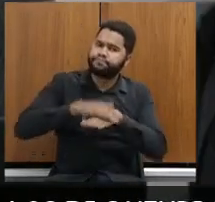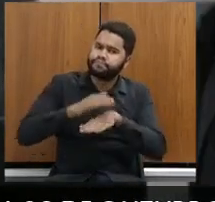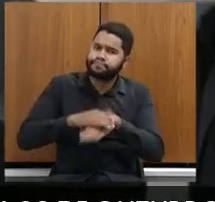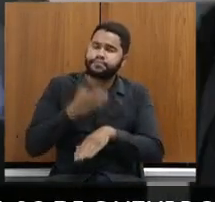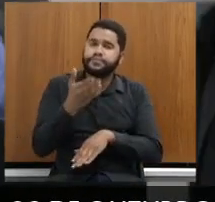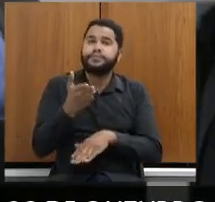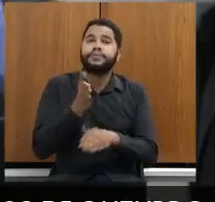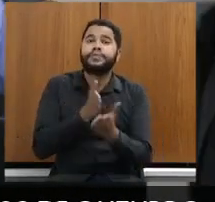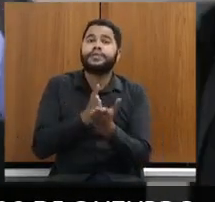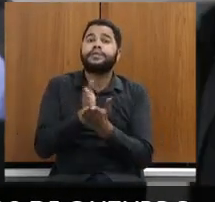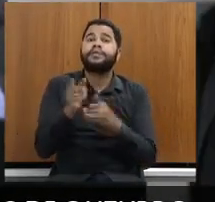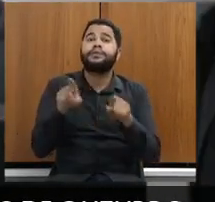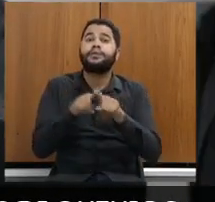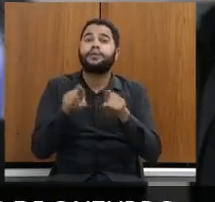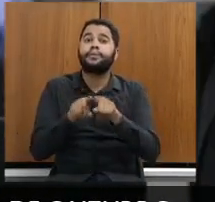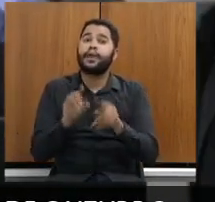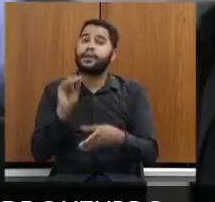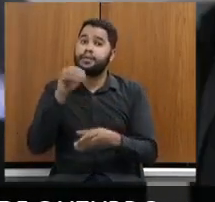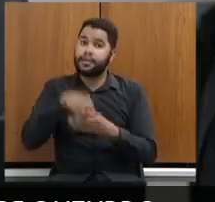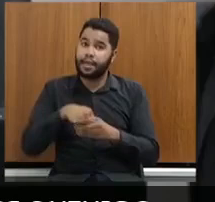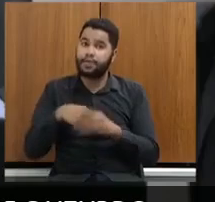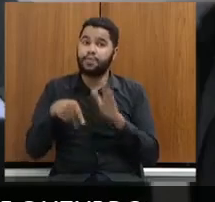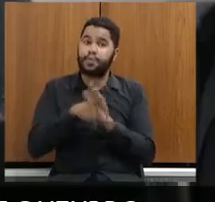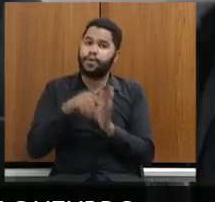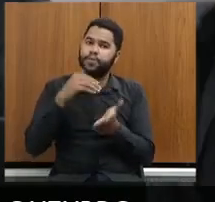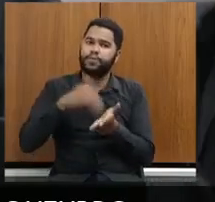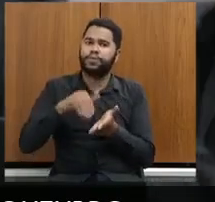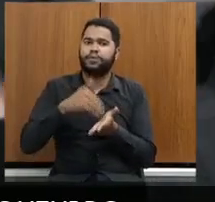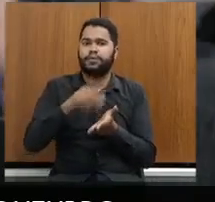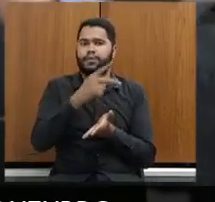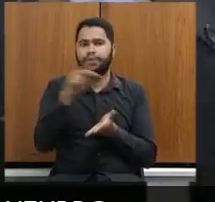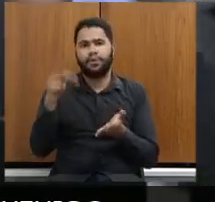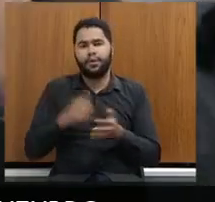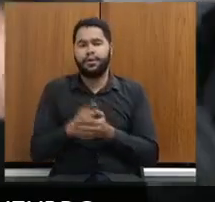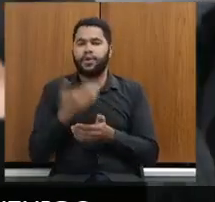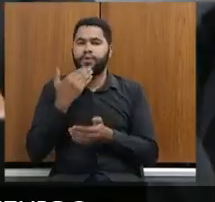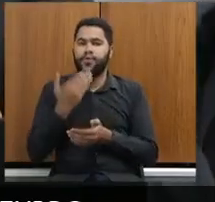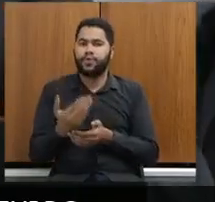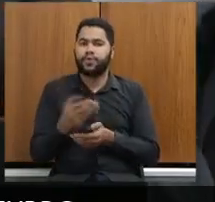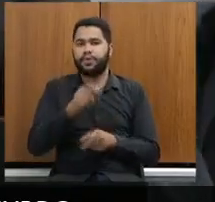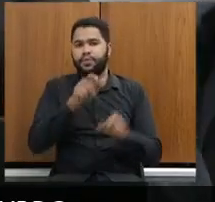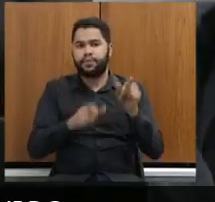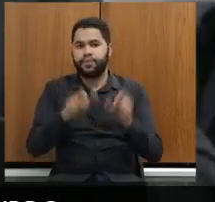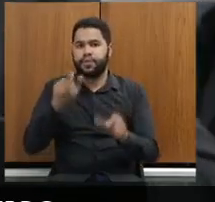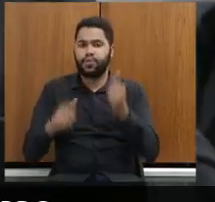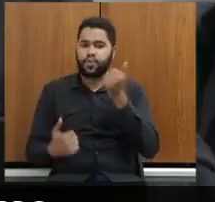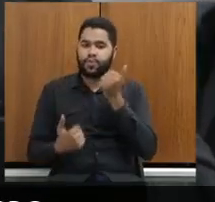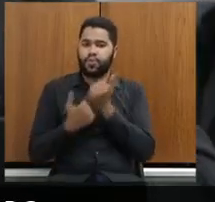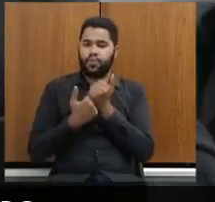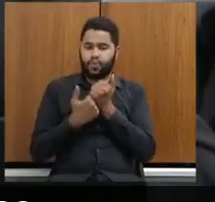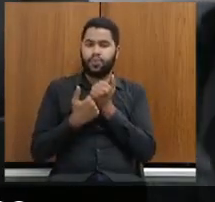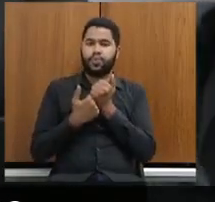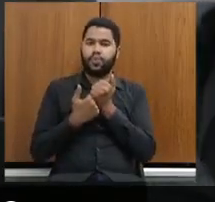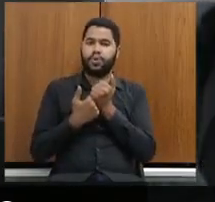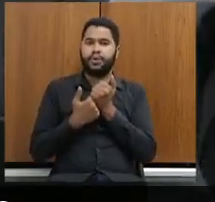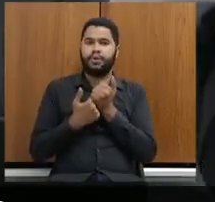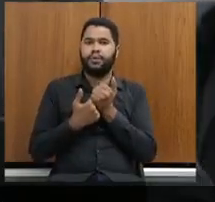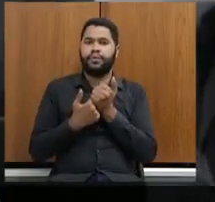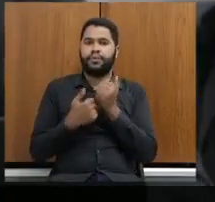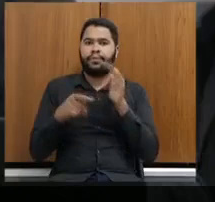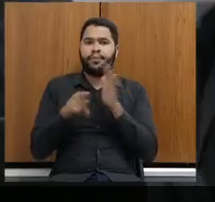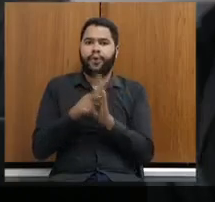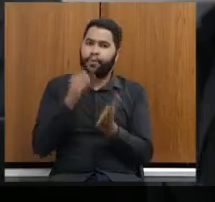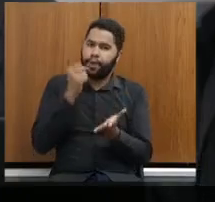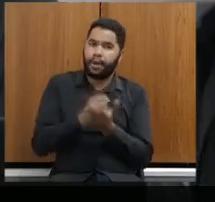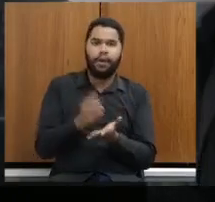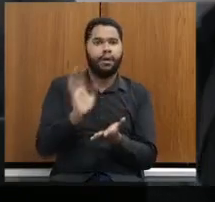e dirigente inclusive para dentro da sua secretaria solicita na o acessório diretamente para não pegar